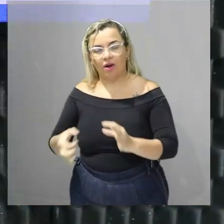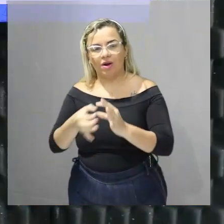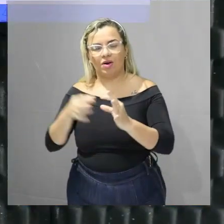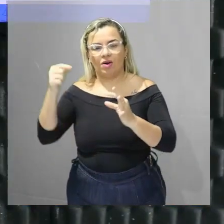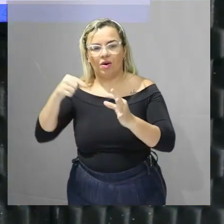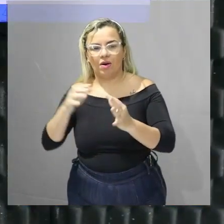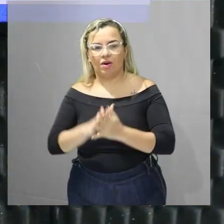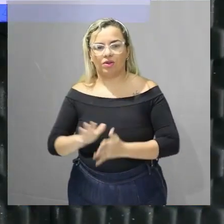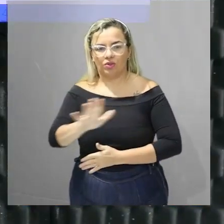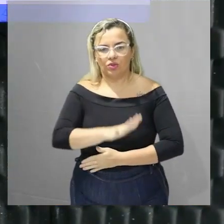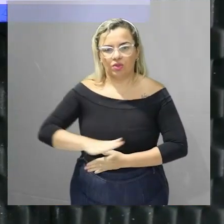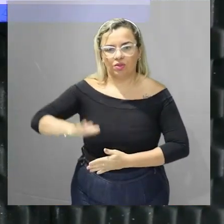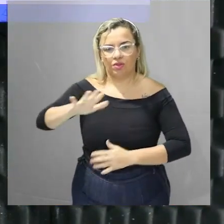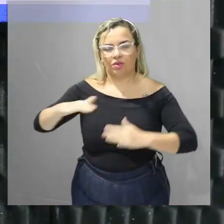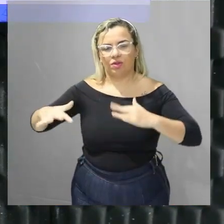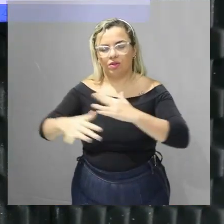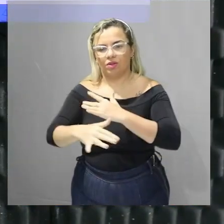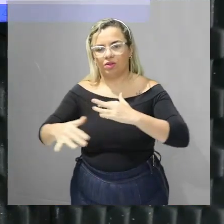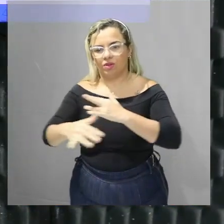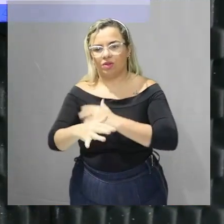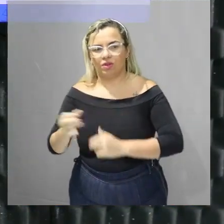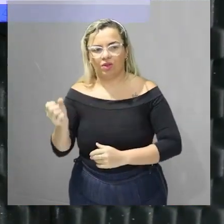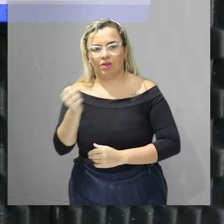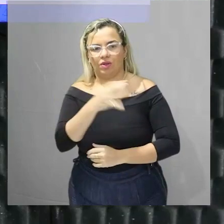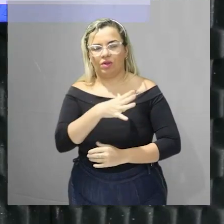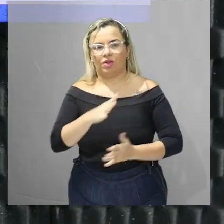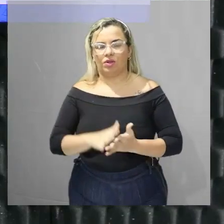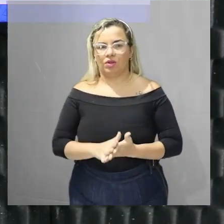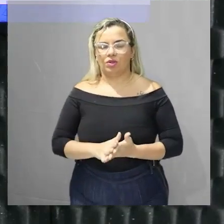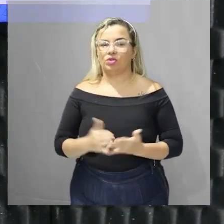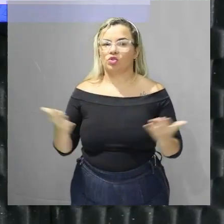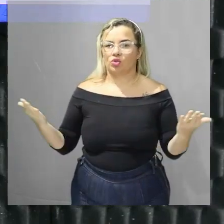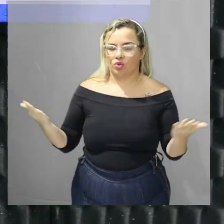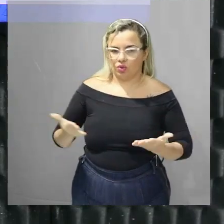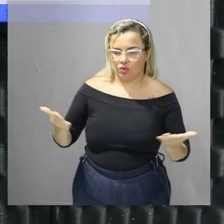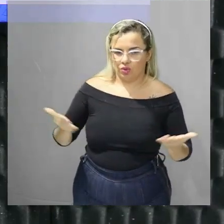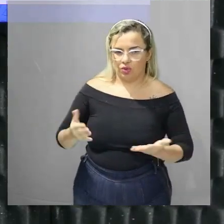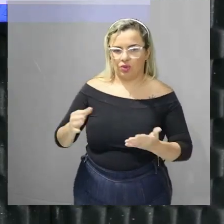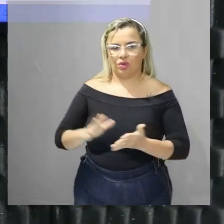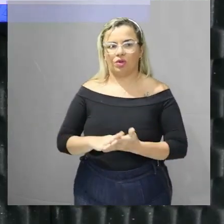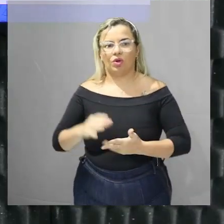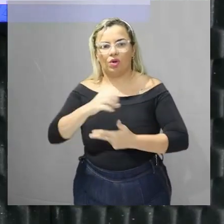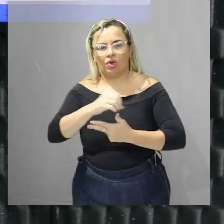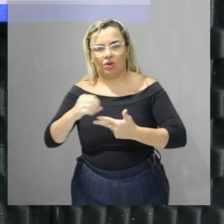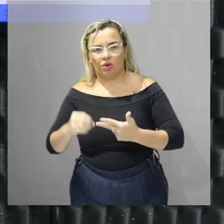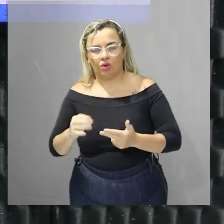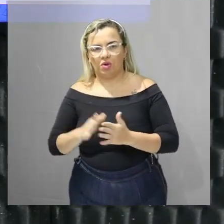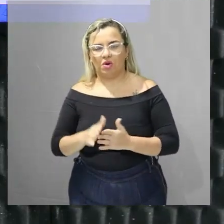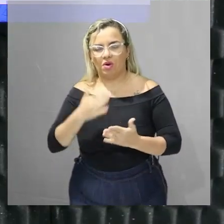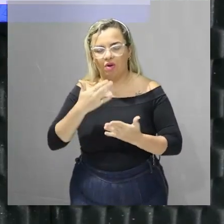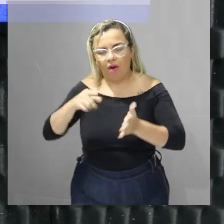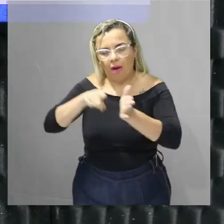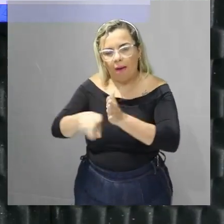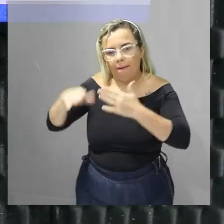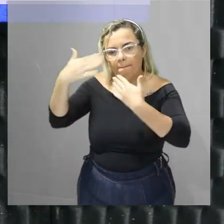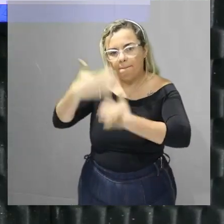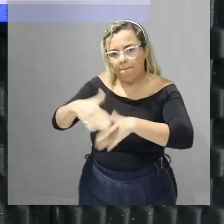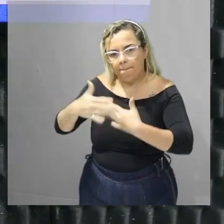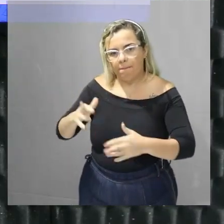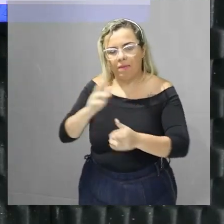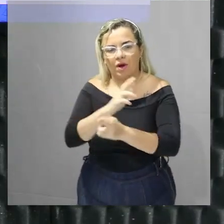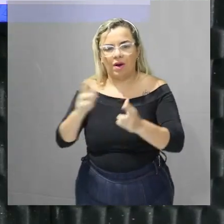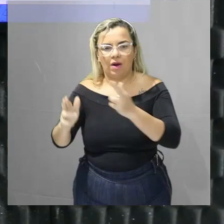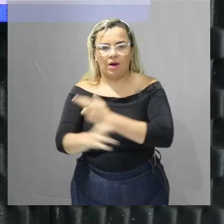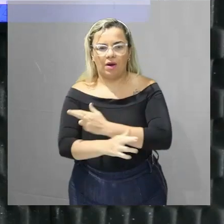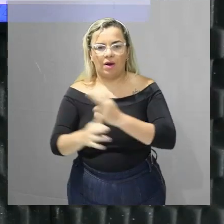dos espaços urbanos contemporâneos, ou seja, atual, eu já te falei isso, o Enem adora cobrar questões relativas à